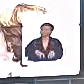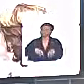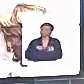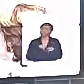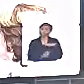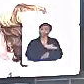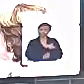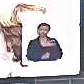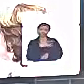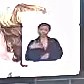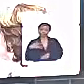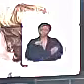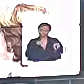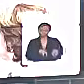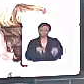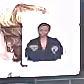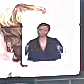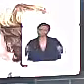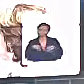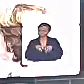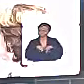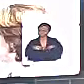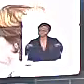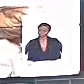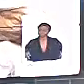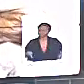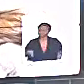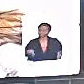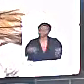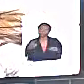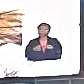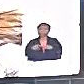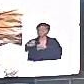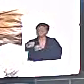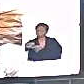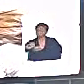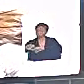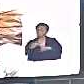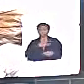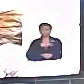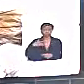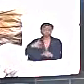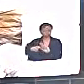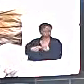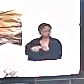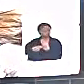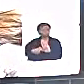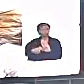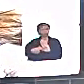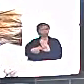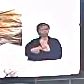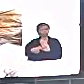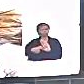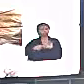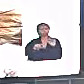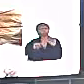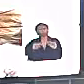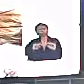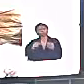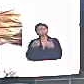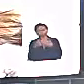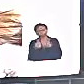saúde porque são eles a educação e a saúde é que mostra para o transporte o